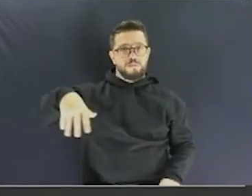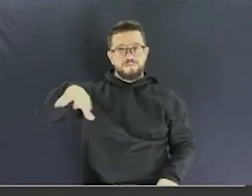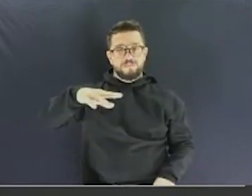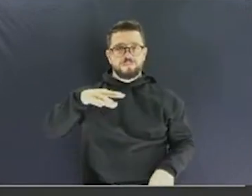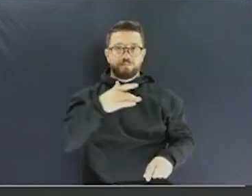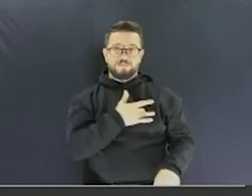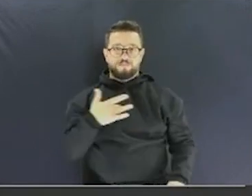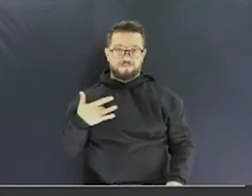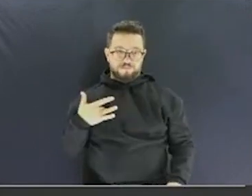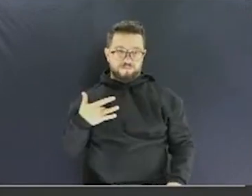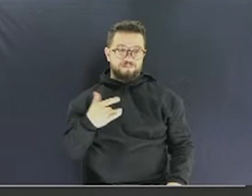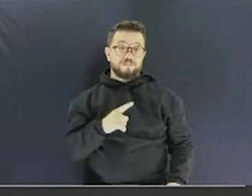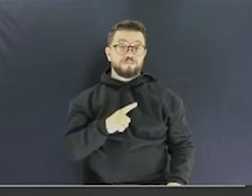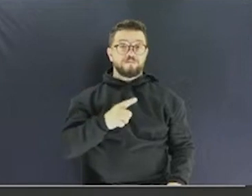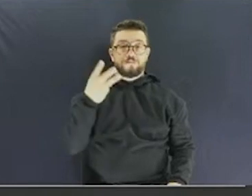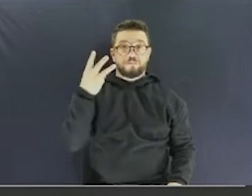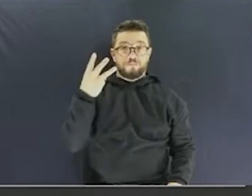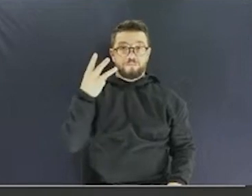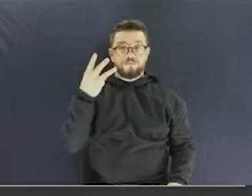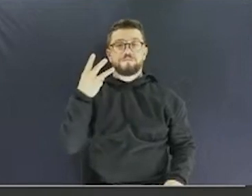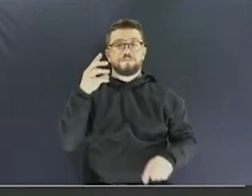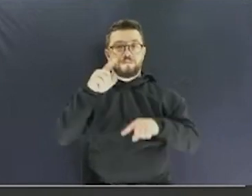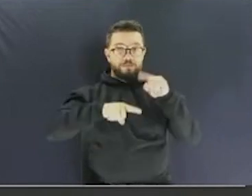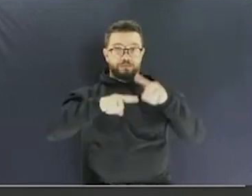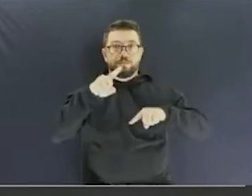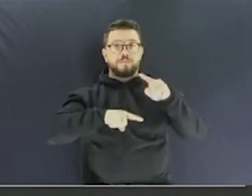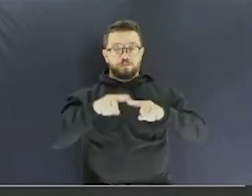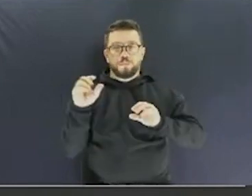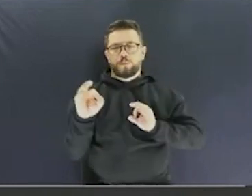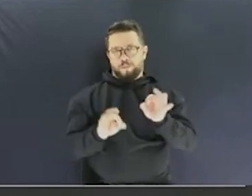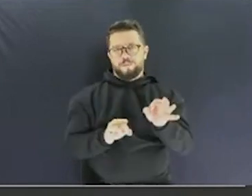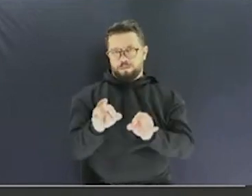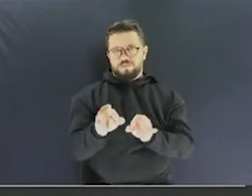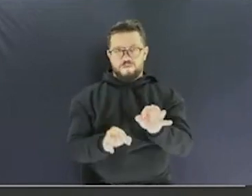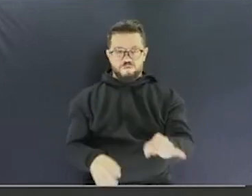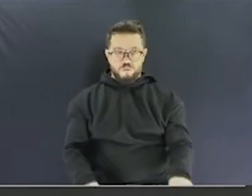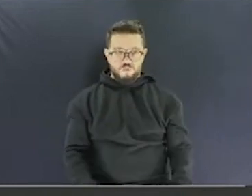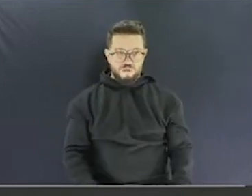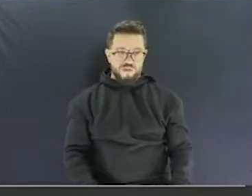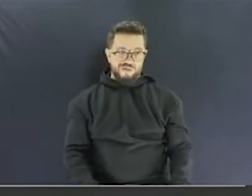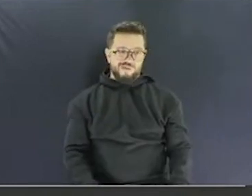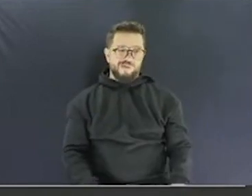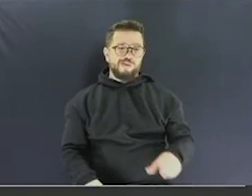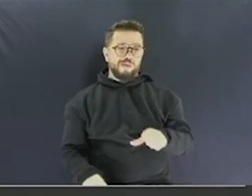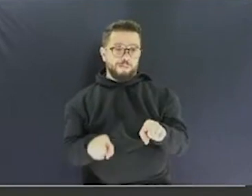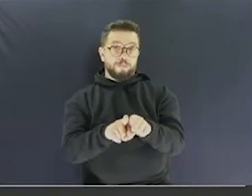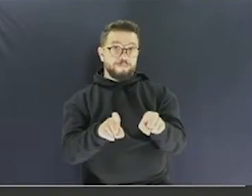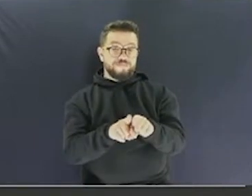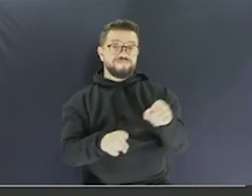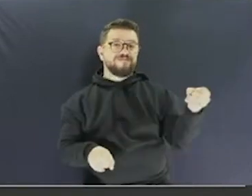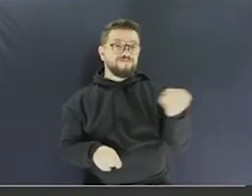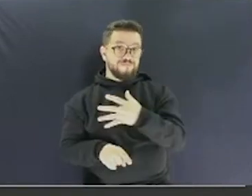são 3 produtos entregues, que é prontuário eletrônico, videoconsulta e o teleatendimento, e as novas tecnologias incorporadas